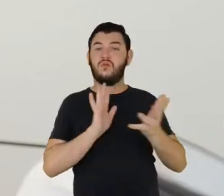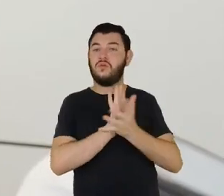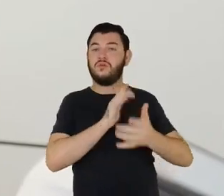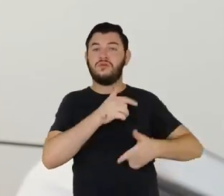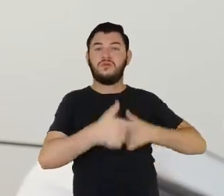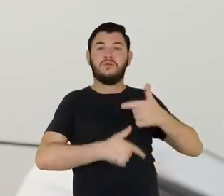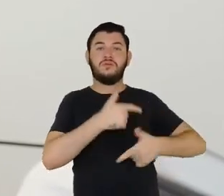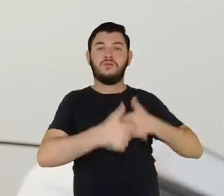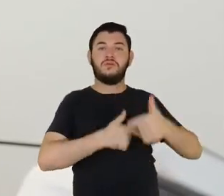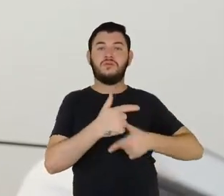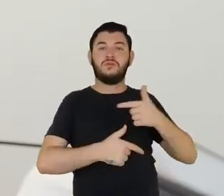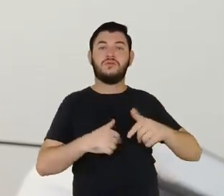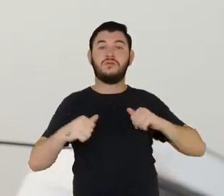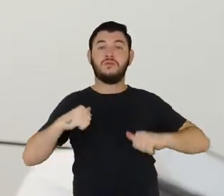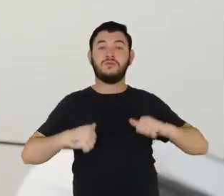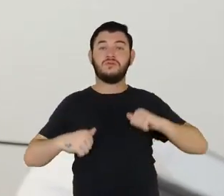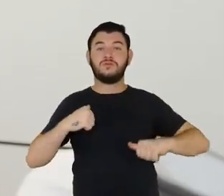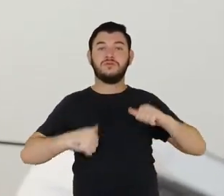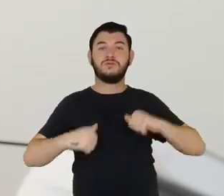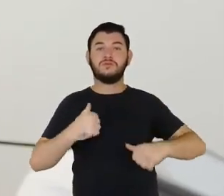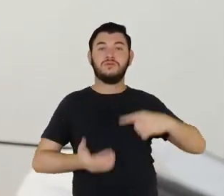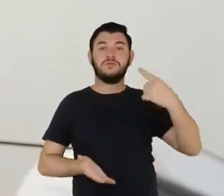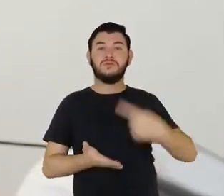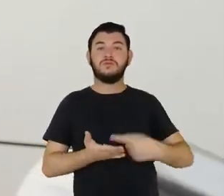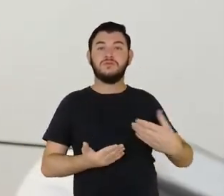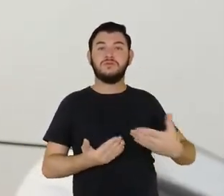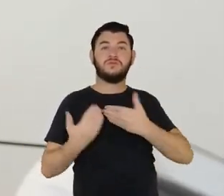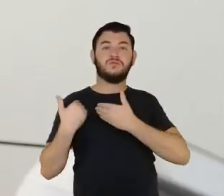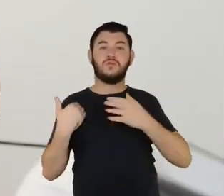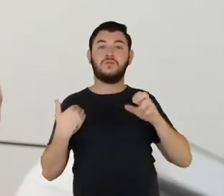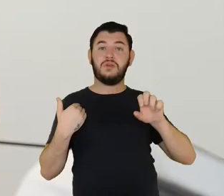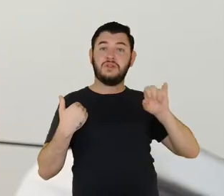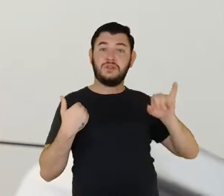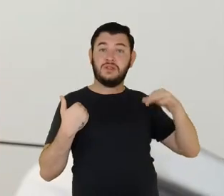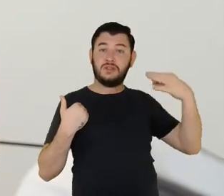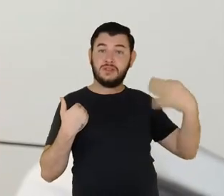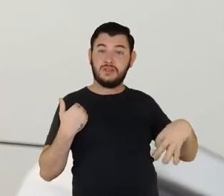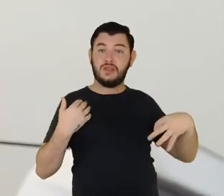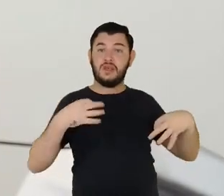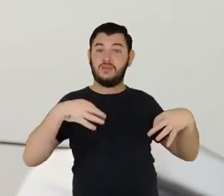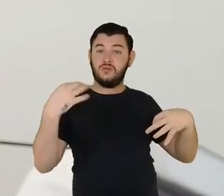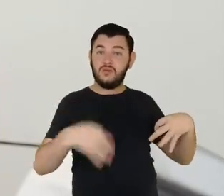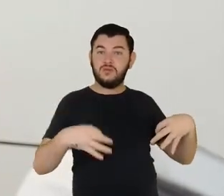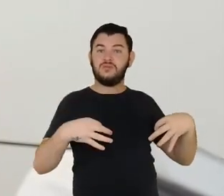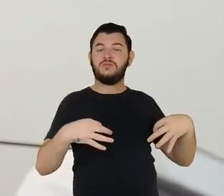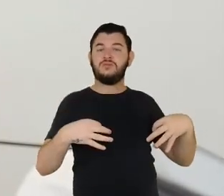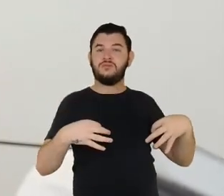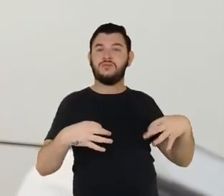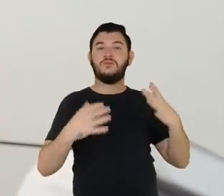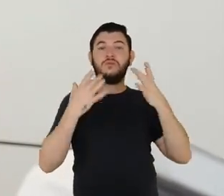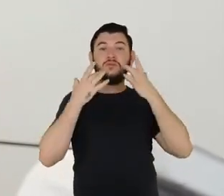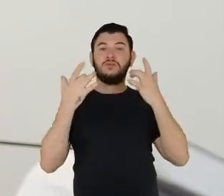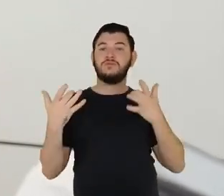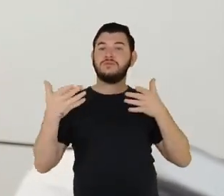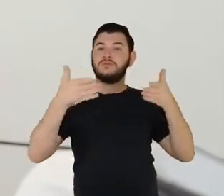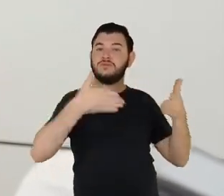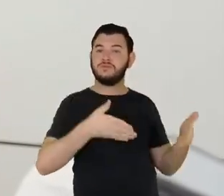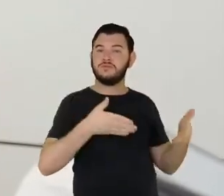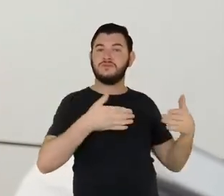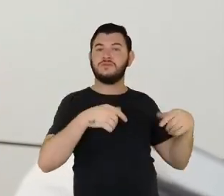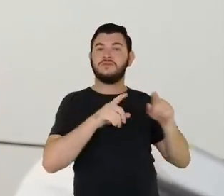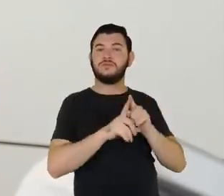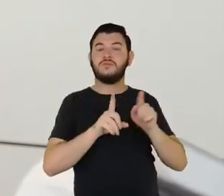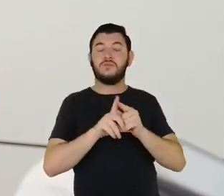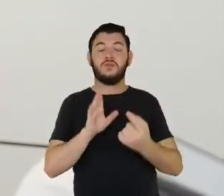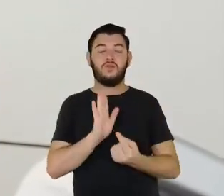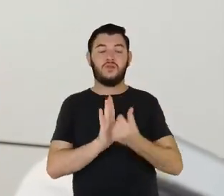der certo, participar da peça. Isso tudo você manda um orçamento detalhadíssimo, manda para o MINC. O MINC estuda.